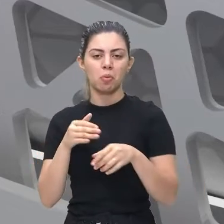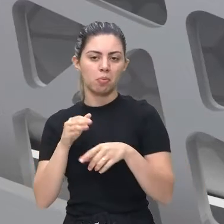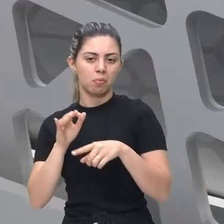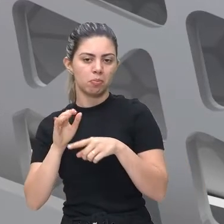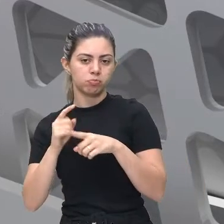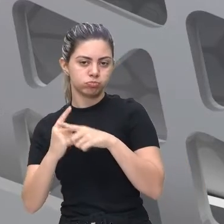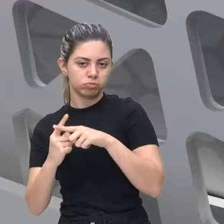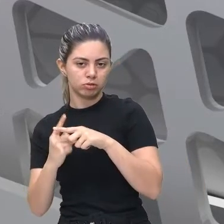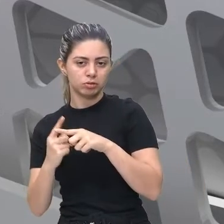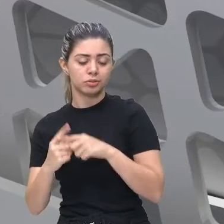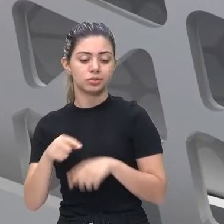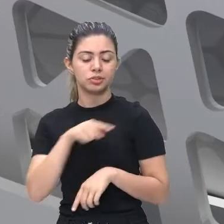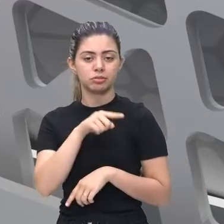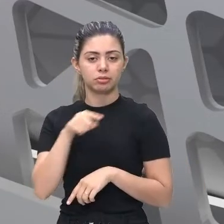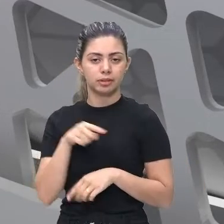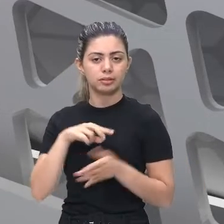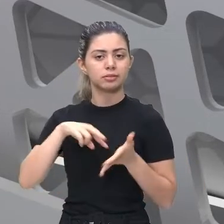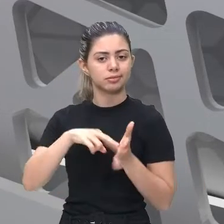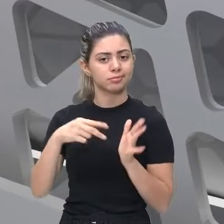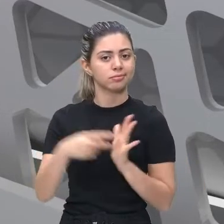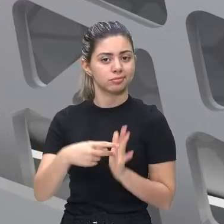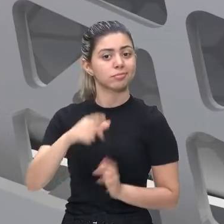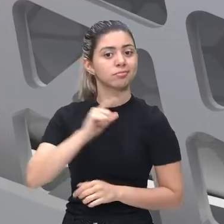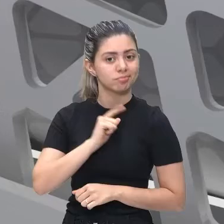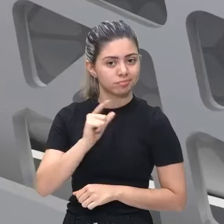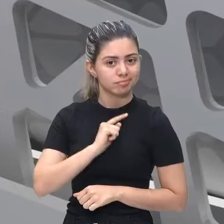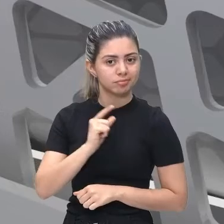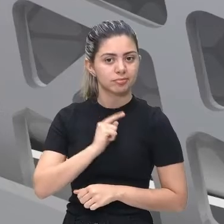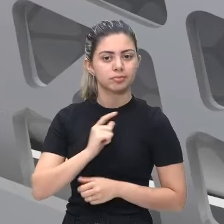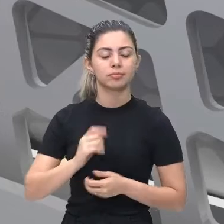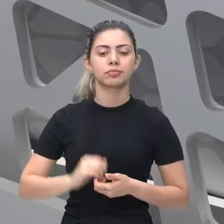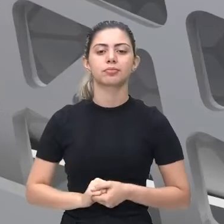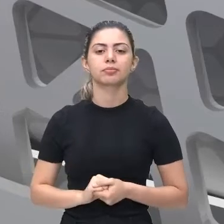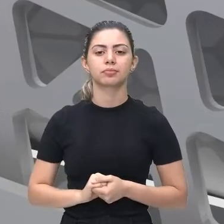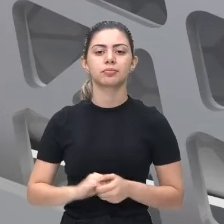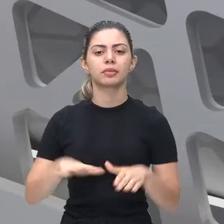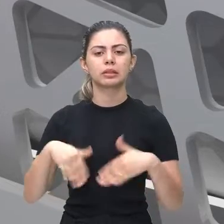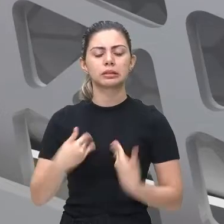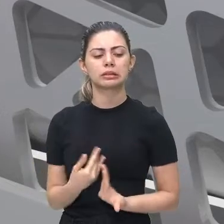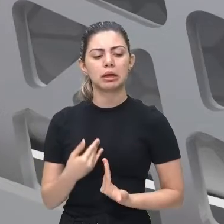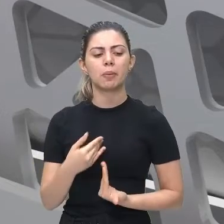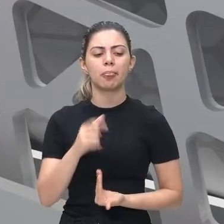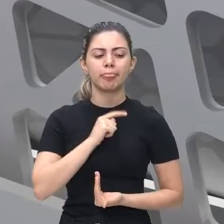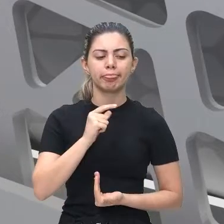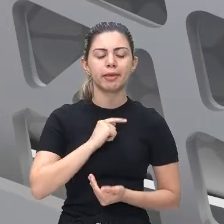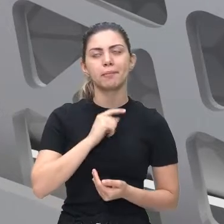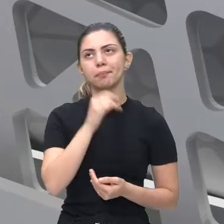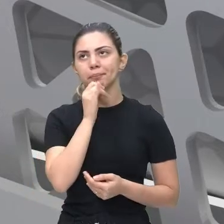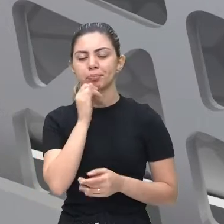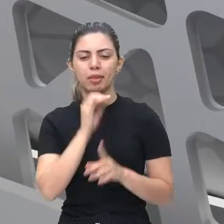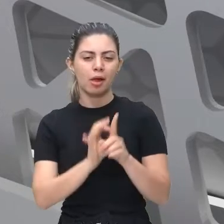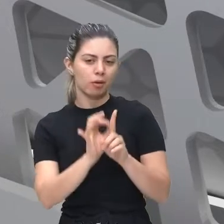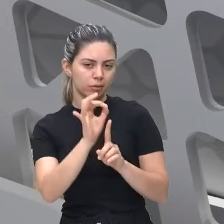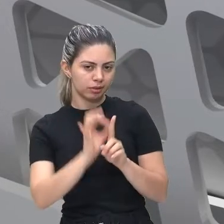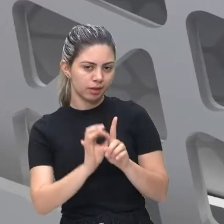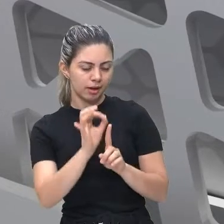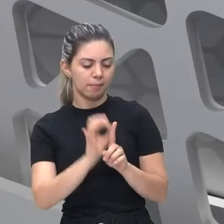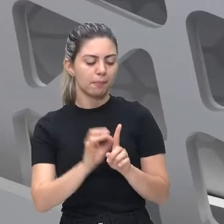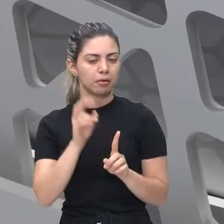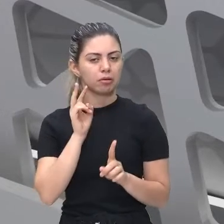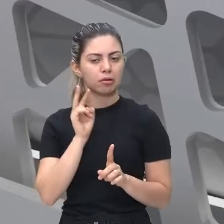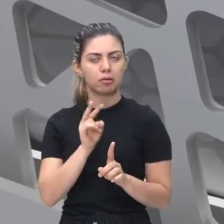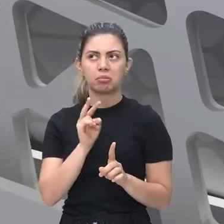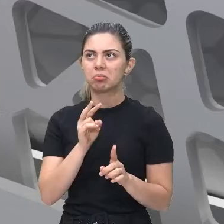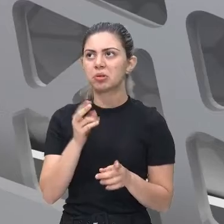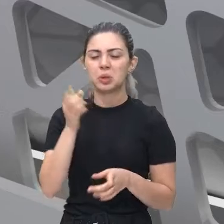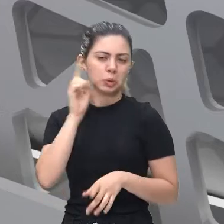ele tem um significado para nós. Então, quando nós olhamos para um termômetro, certo? Desses de